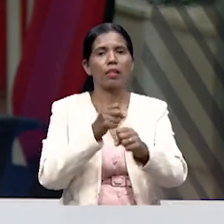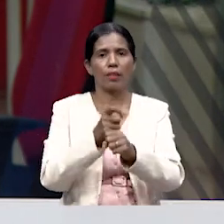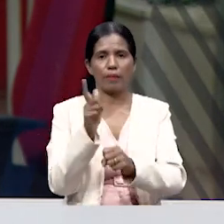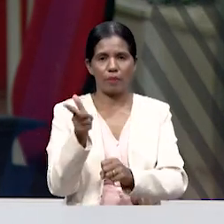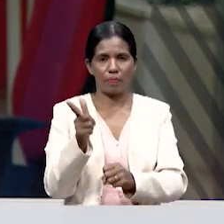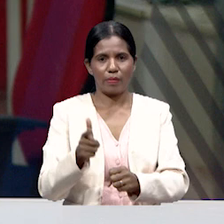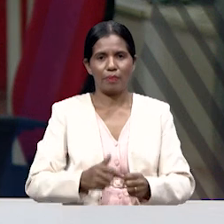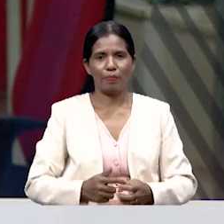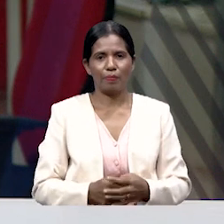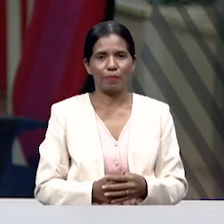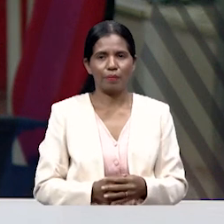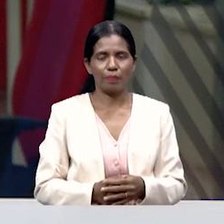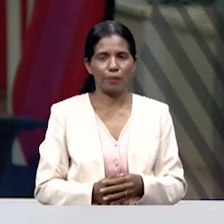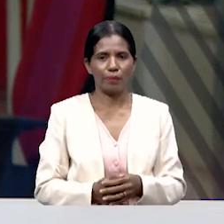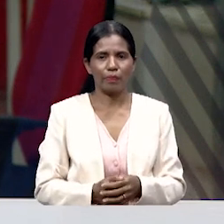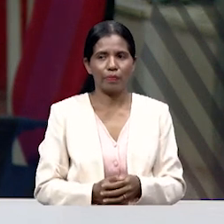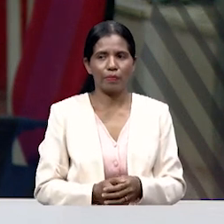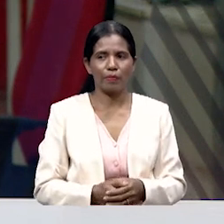Nolo.